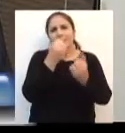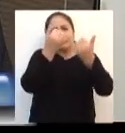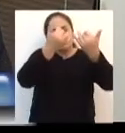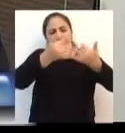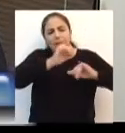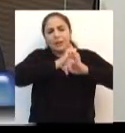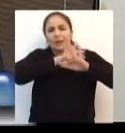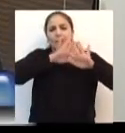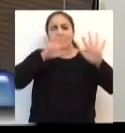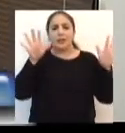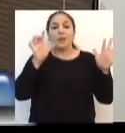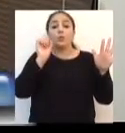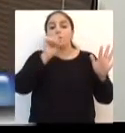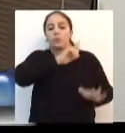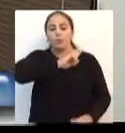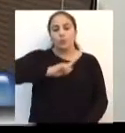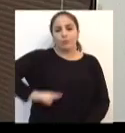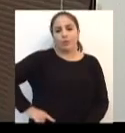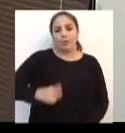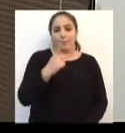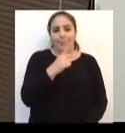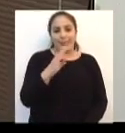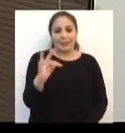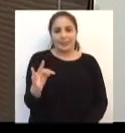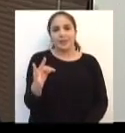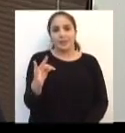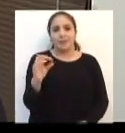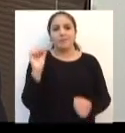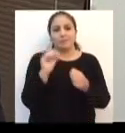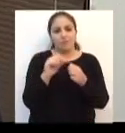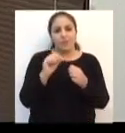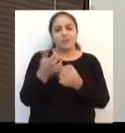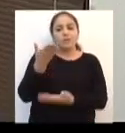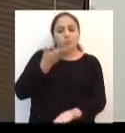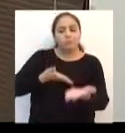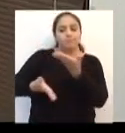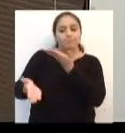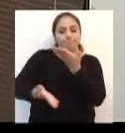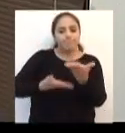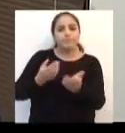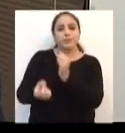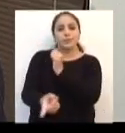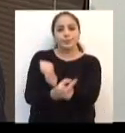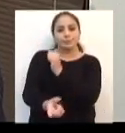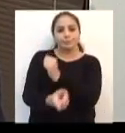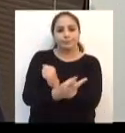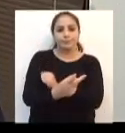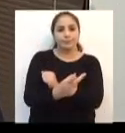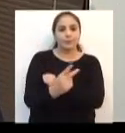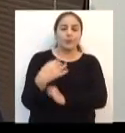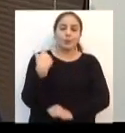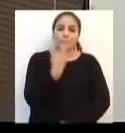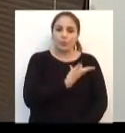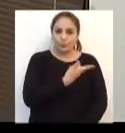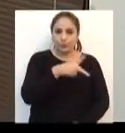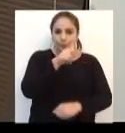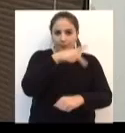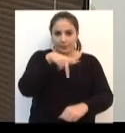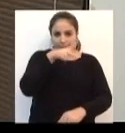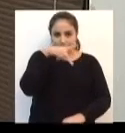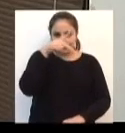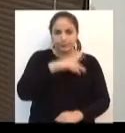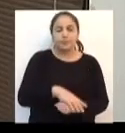brasileiros o que o governo do PT está envolvido com a corrupção no nosso país. O envolvimento